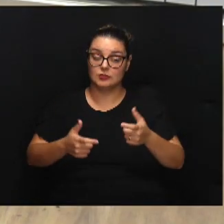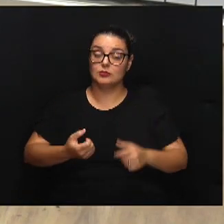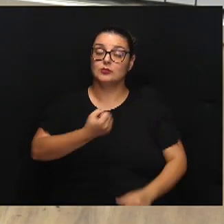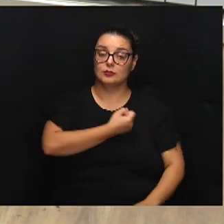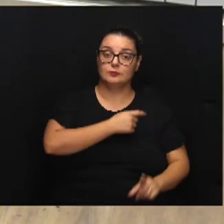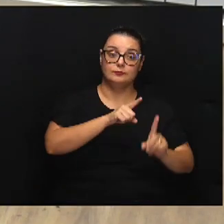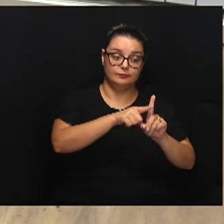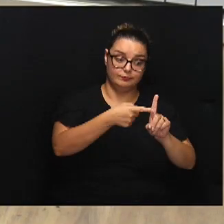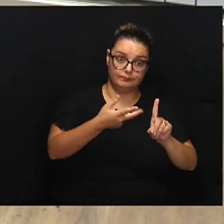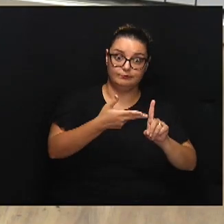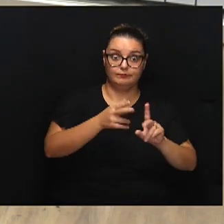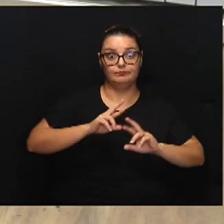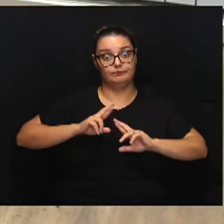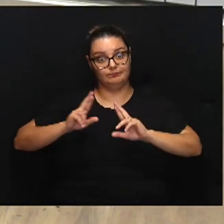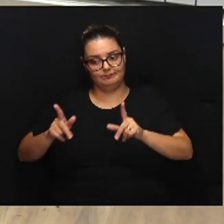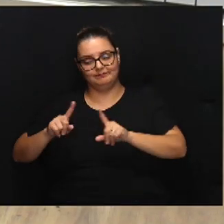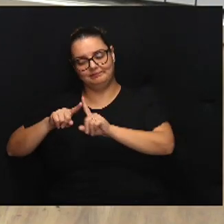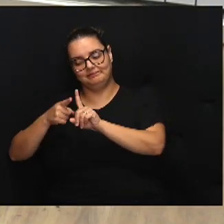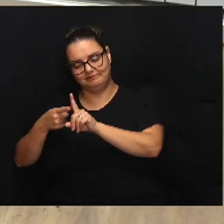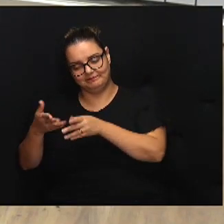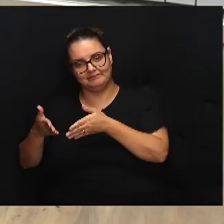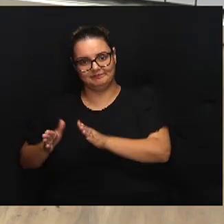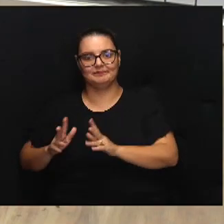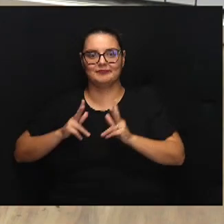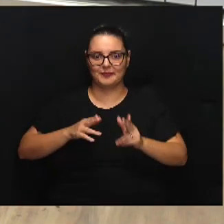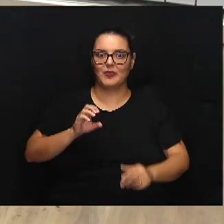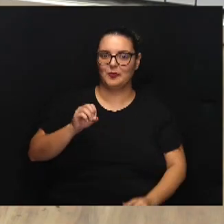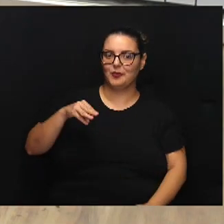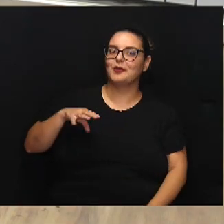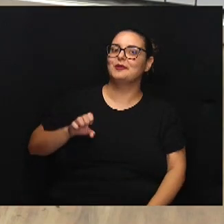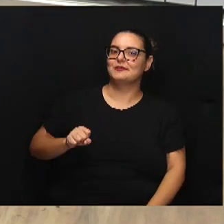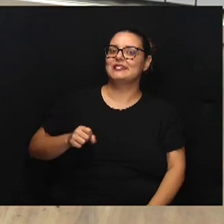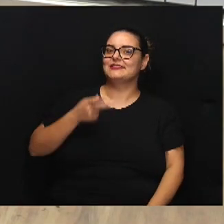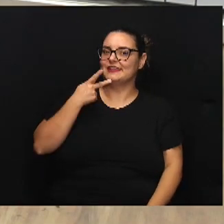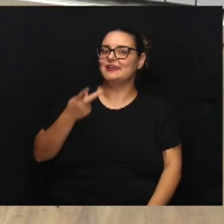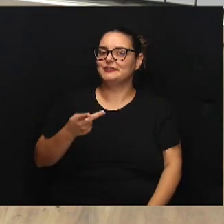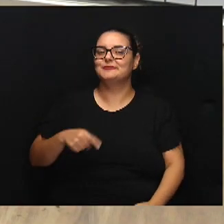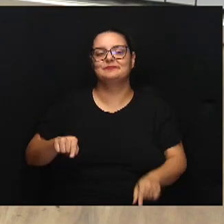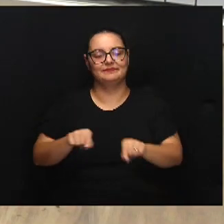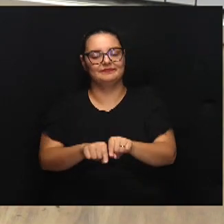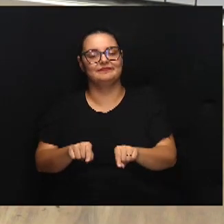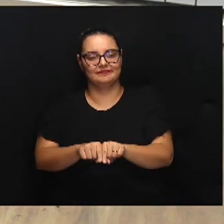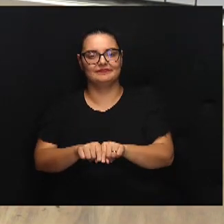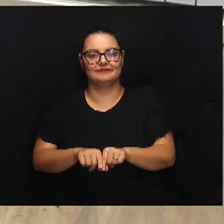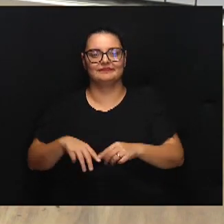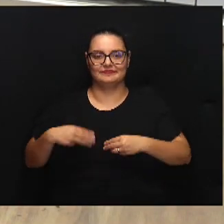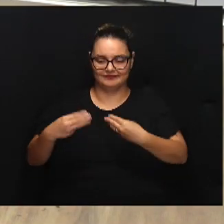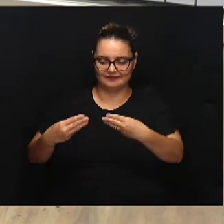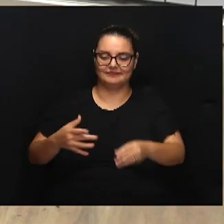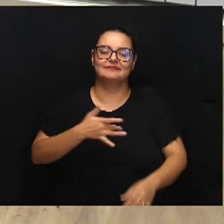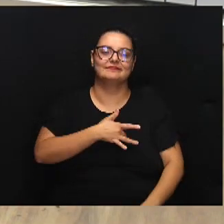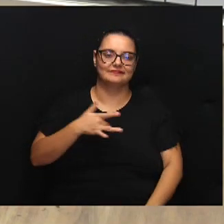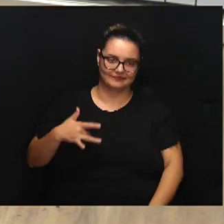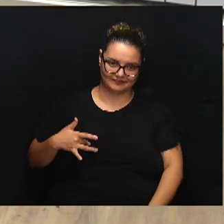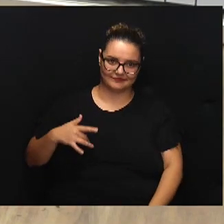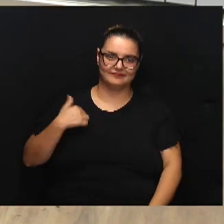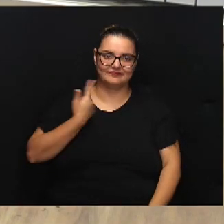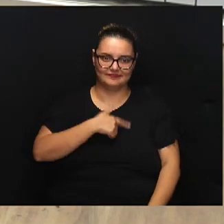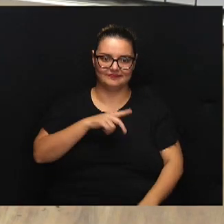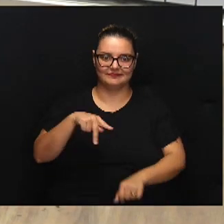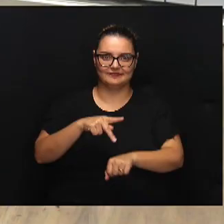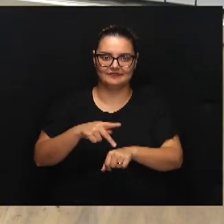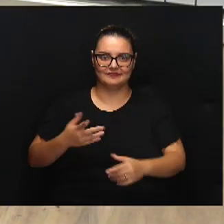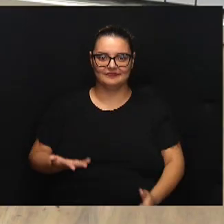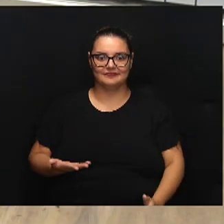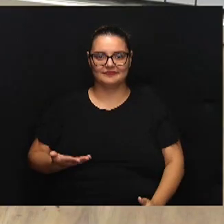cesáreas, bem diferente do que diz a Organização Mundial da Saúde e também o Ministério da Saúde do nosso